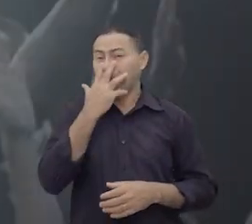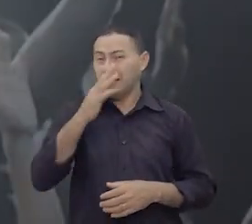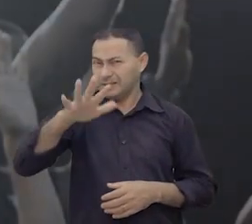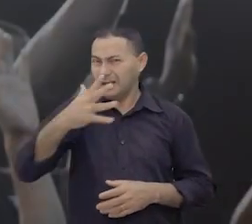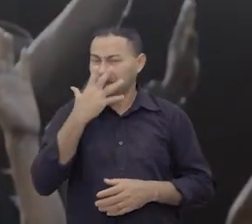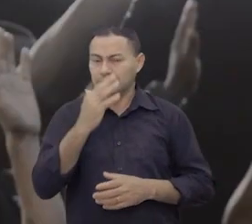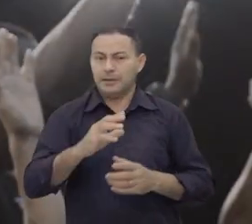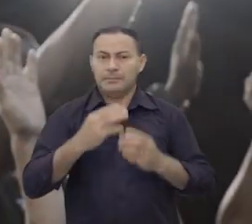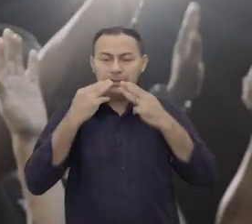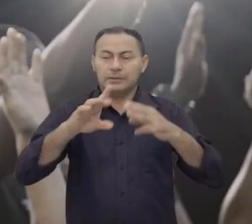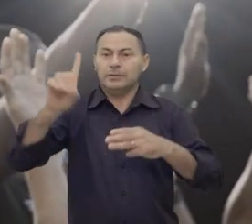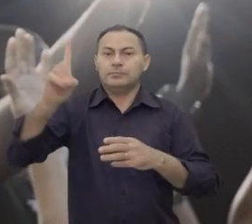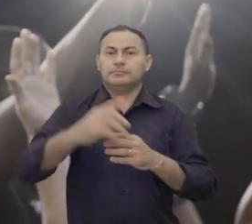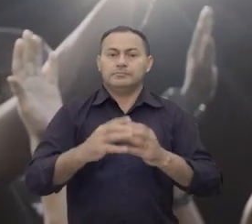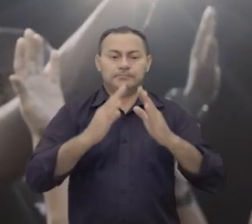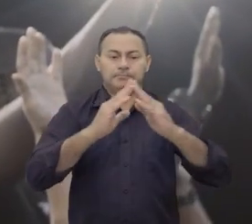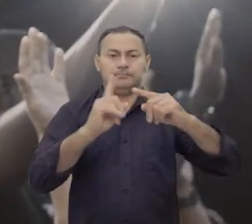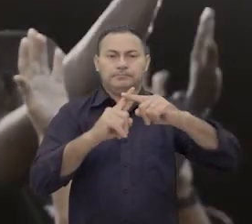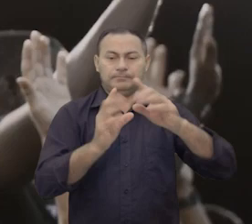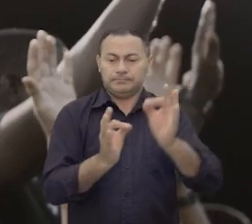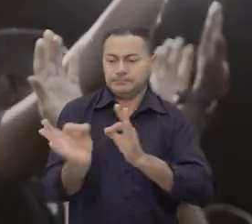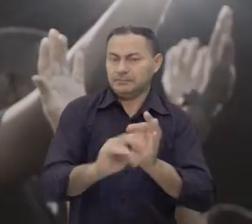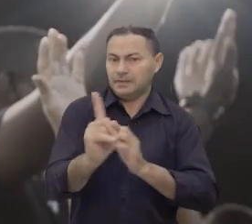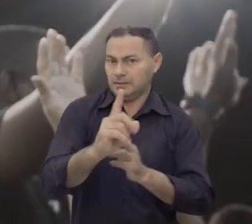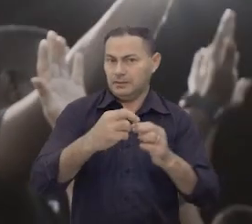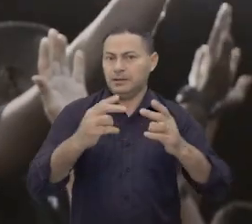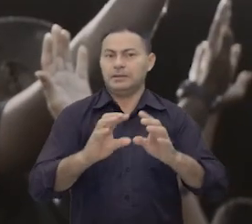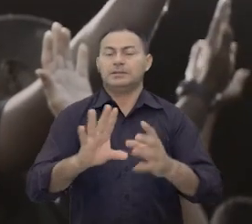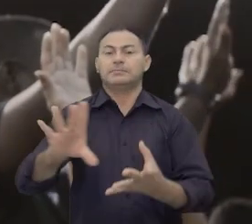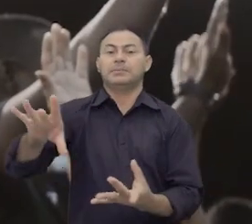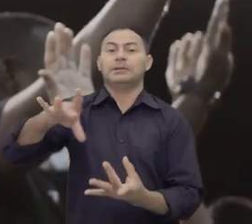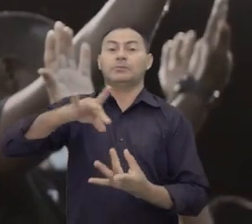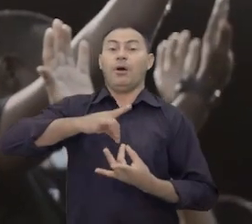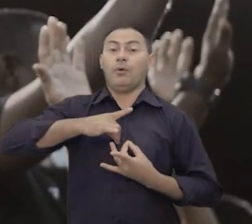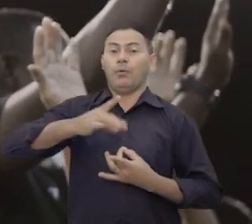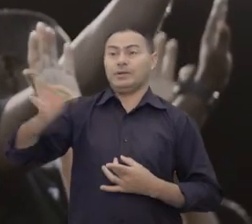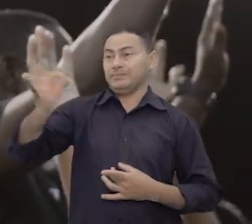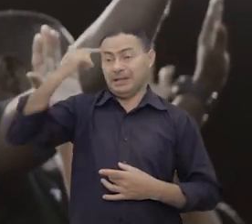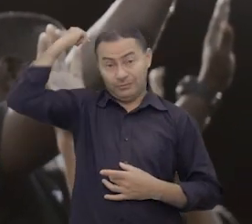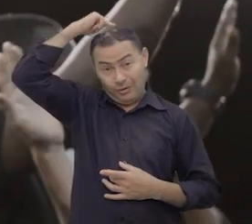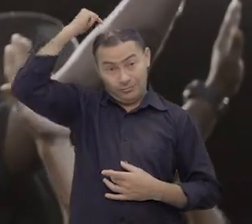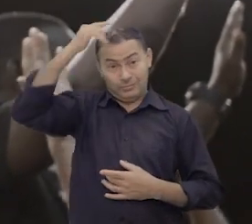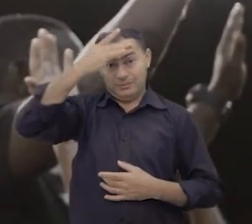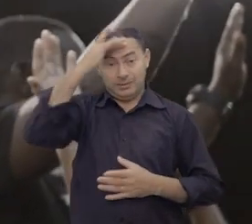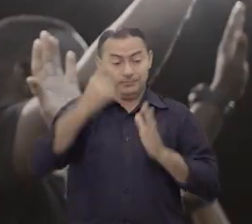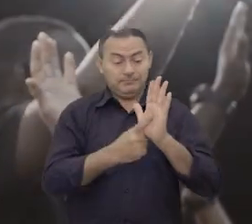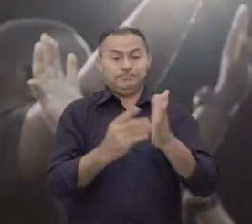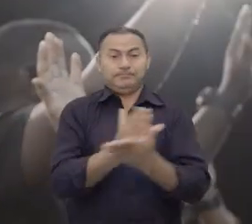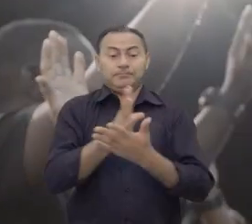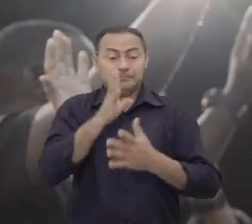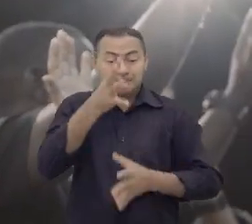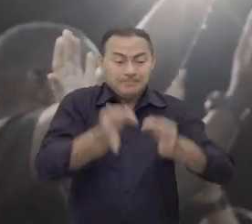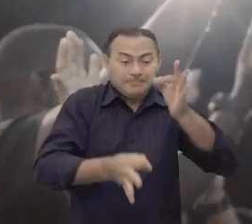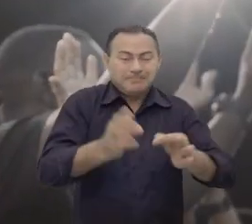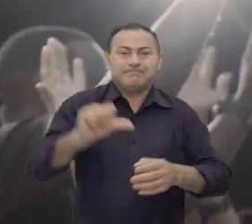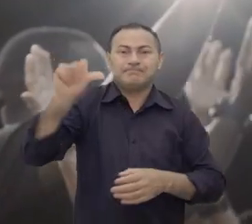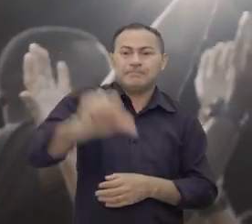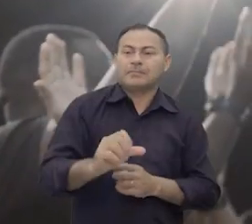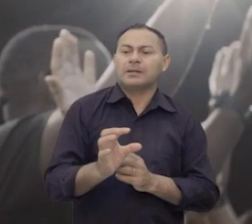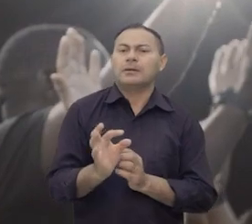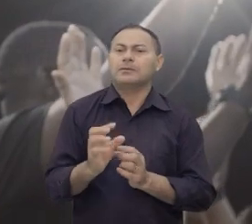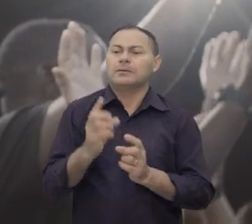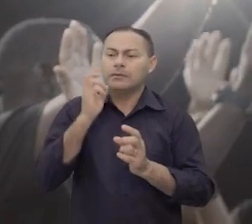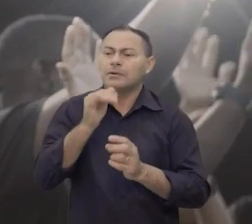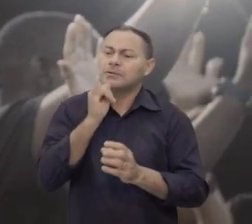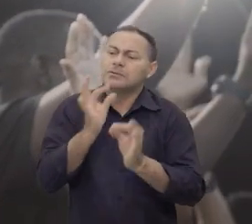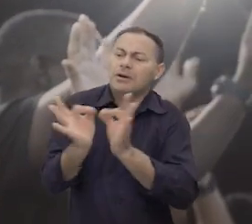vezes acho que na obra de Deus e na igreja pensamos que organização não é uma questão espiritual. Algumas pessoas expressam seu julgamento negativo com relação